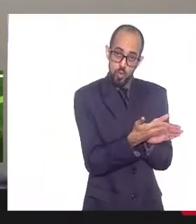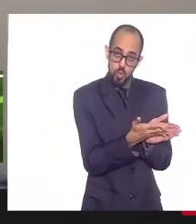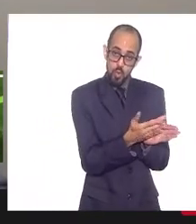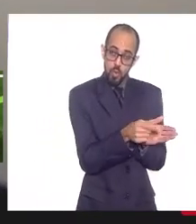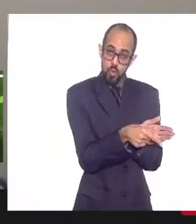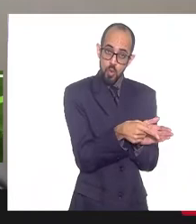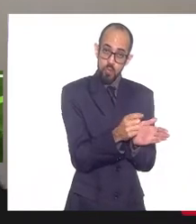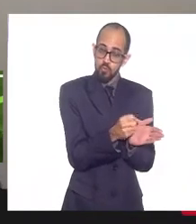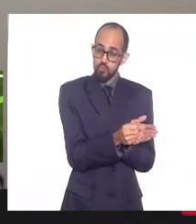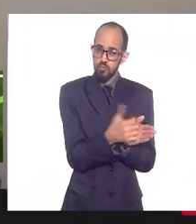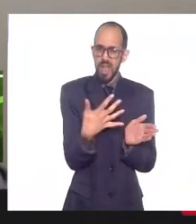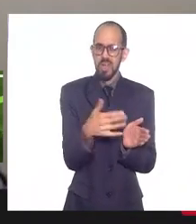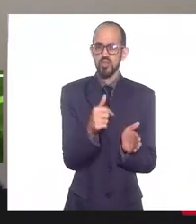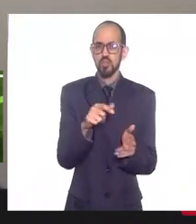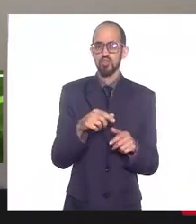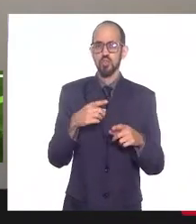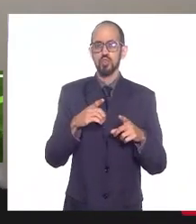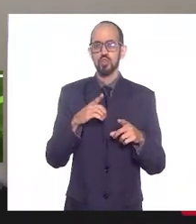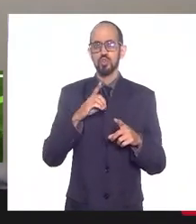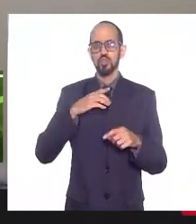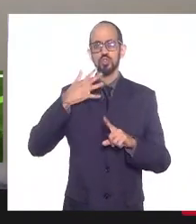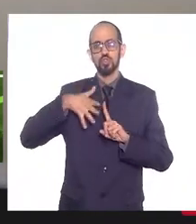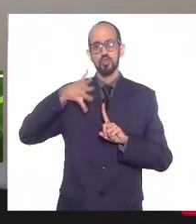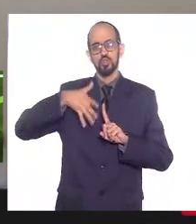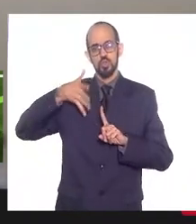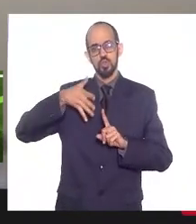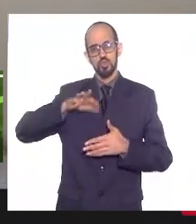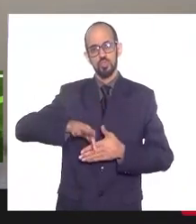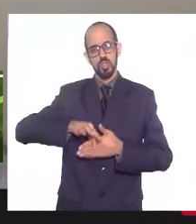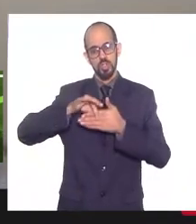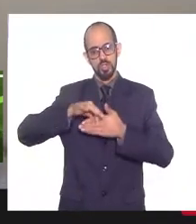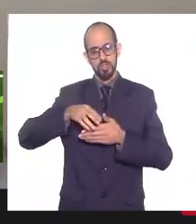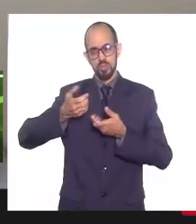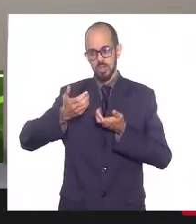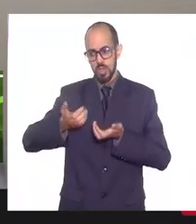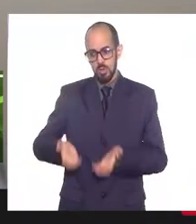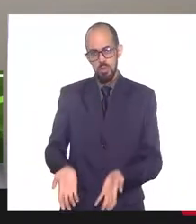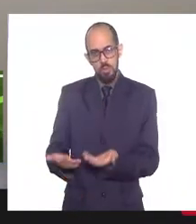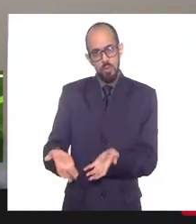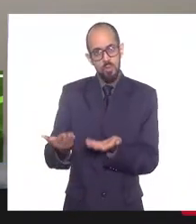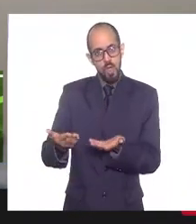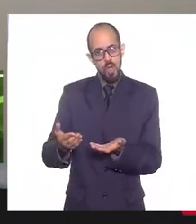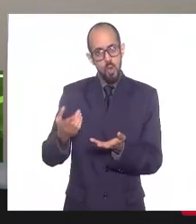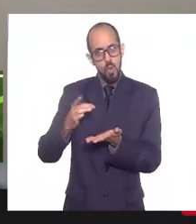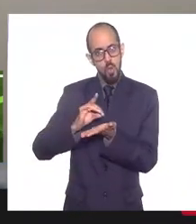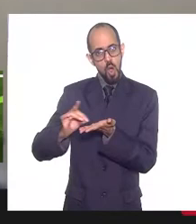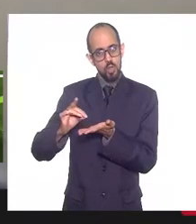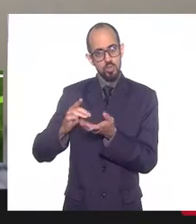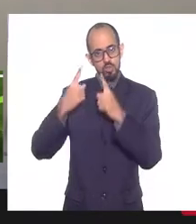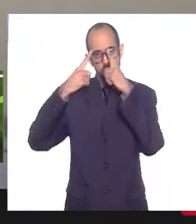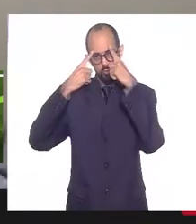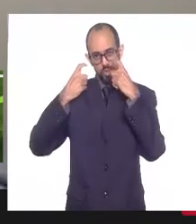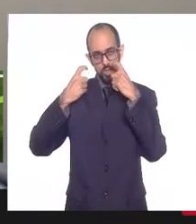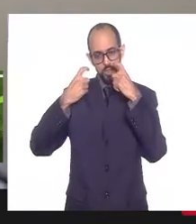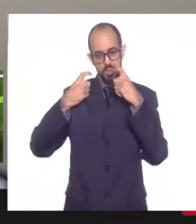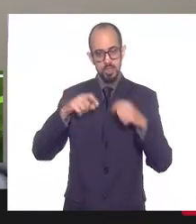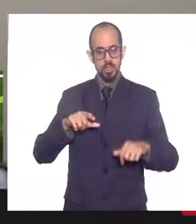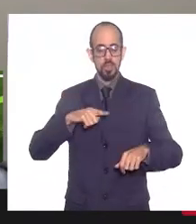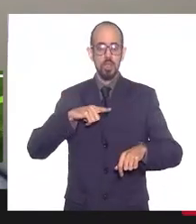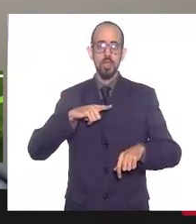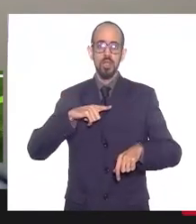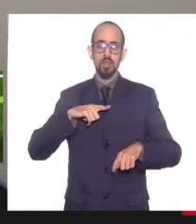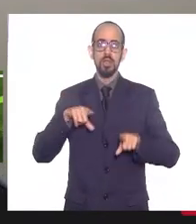líderes religiosos, né, que acabam incitando o ódio, a intolerância e a violência, tem muito a ver